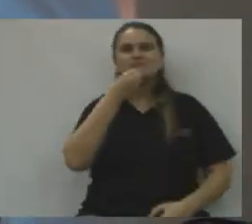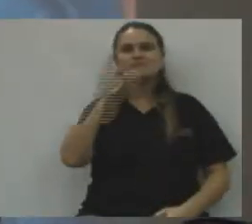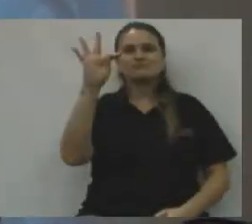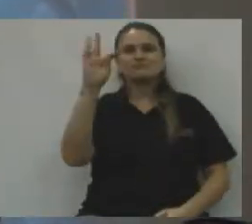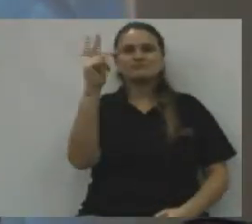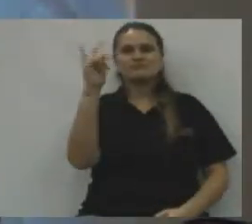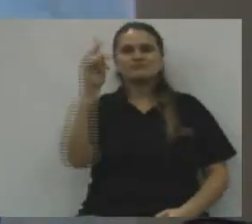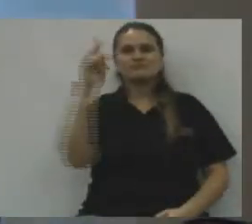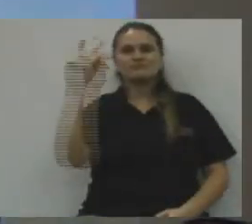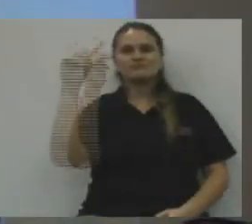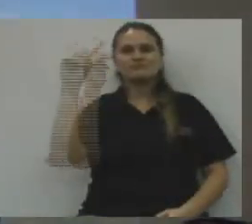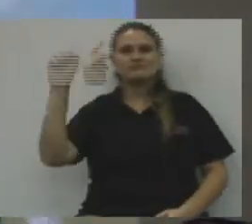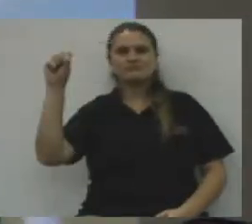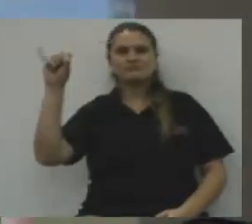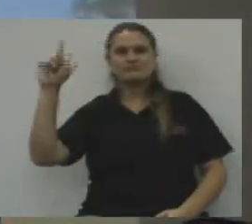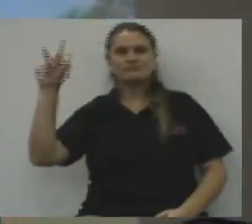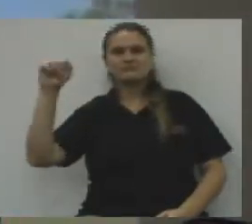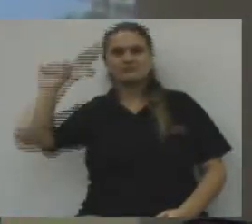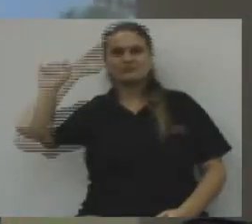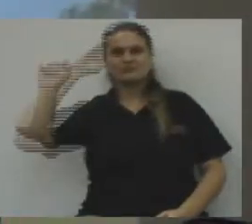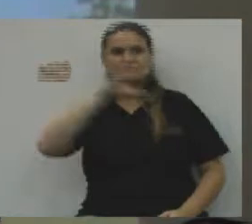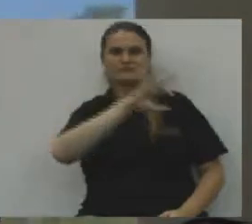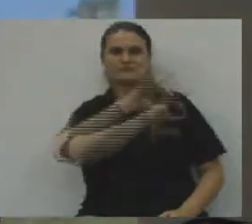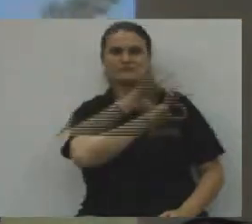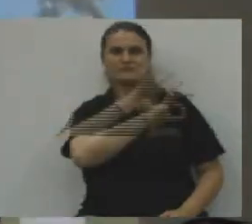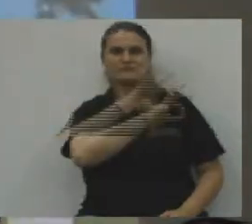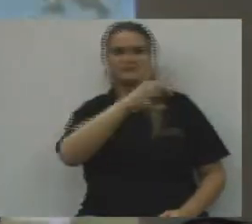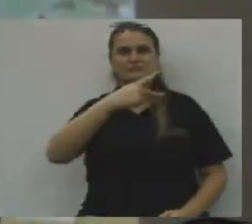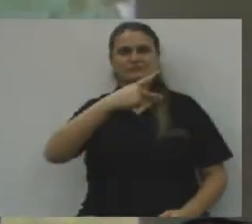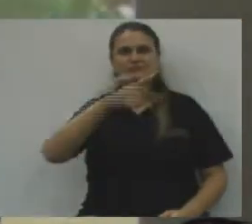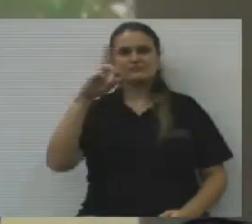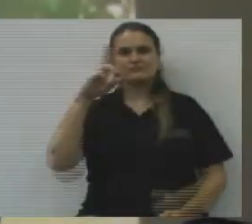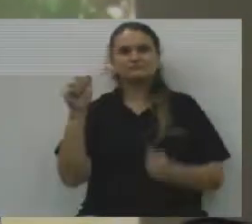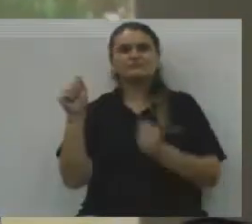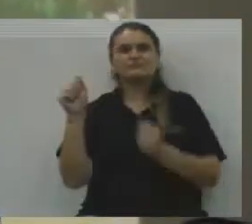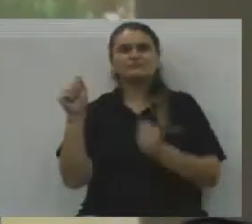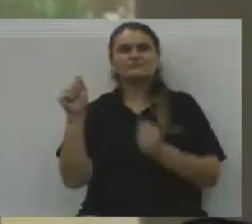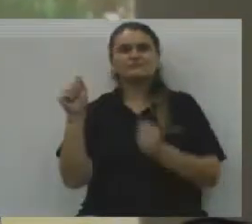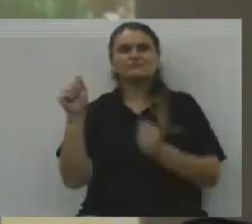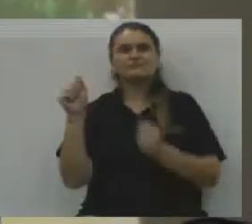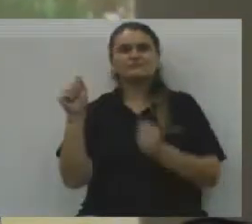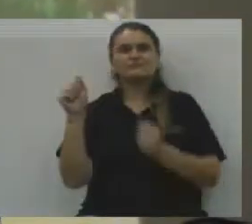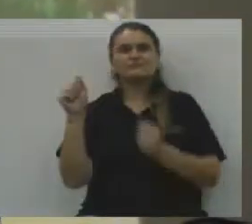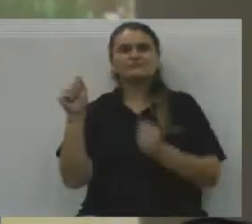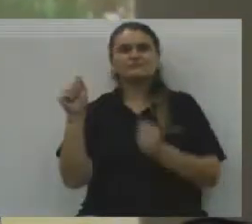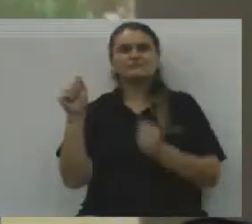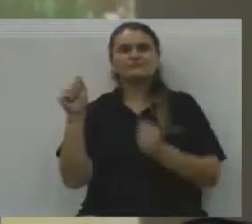Polícia Militar de Porto União. Ele e a namorada voltavam de férias e, na hora, Tiago foi o primeiro a